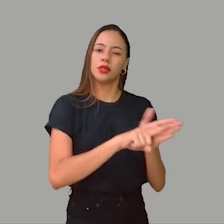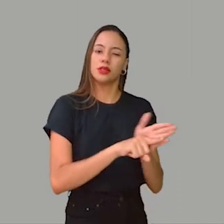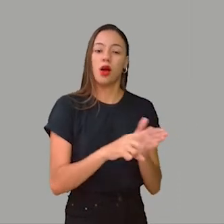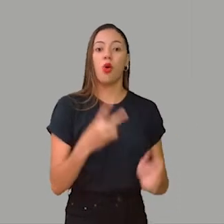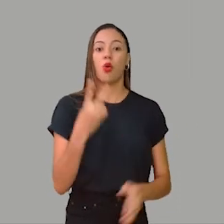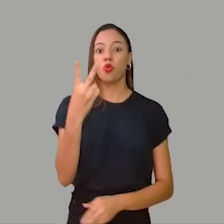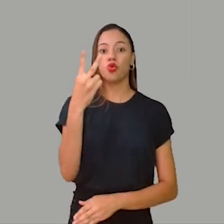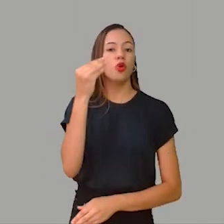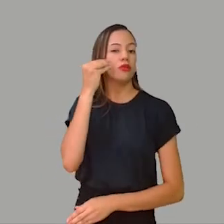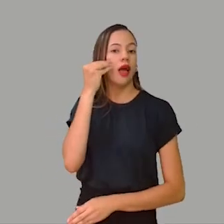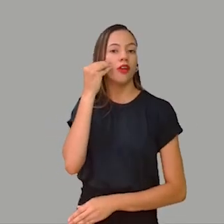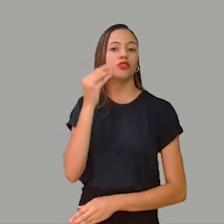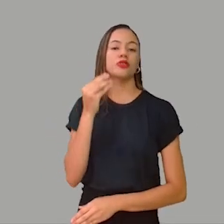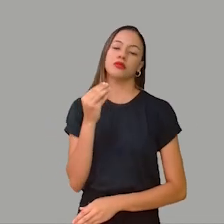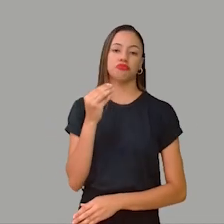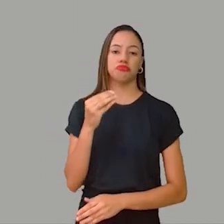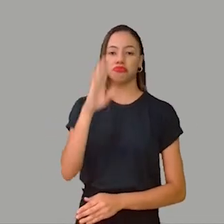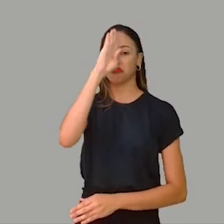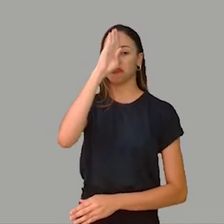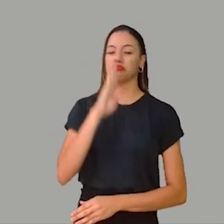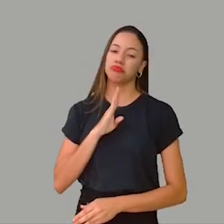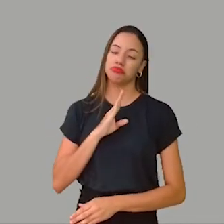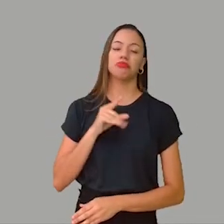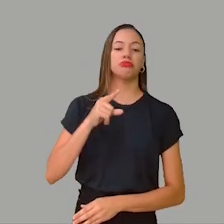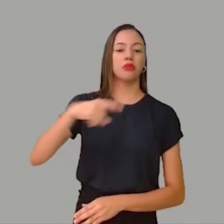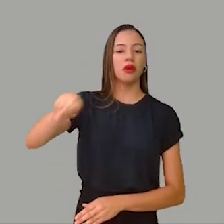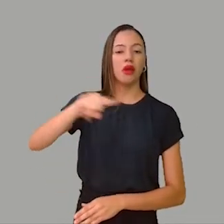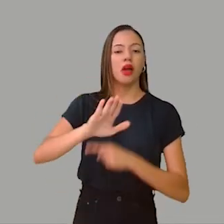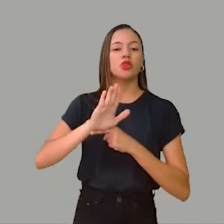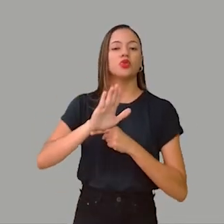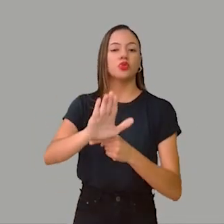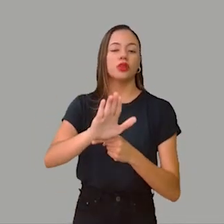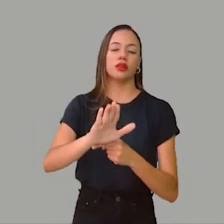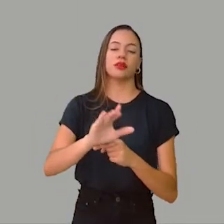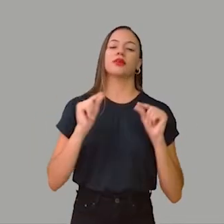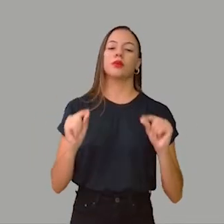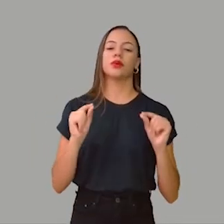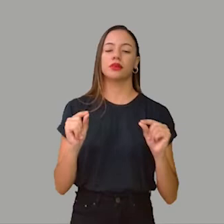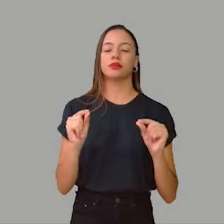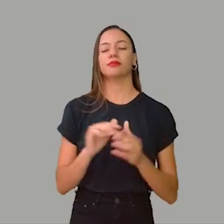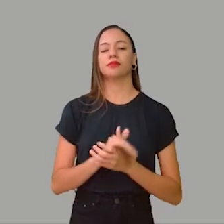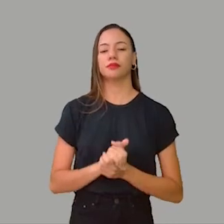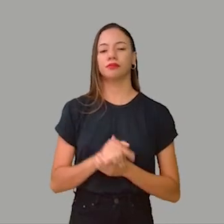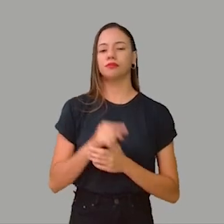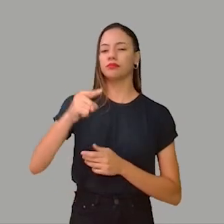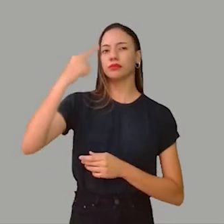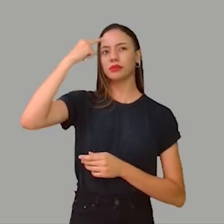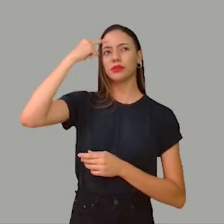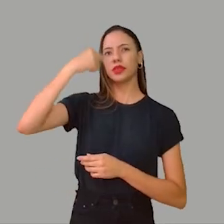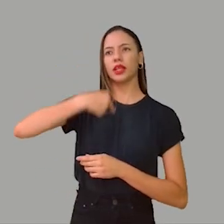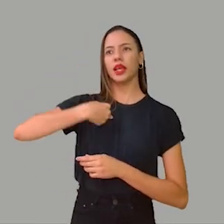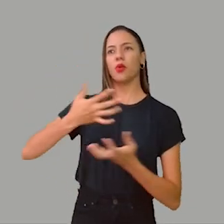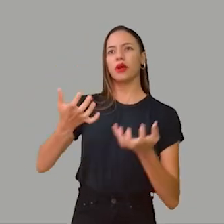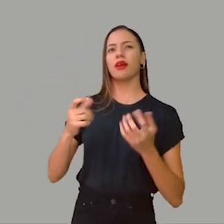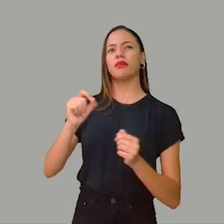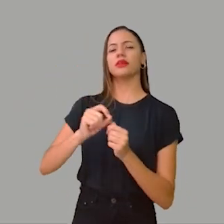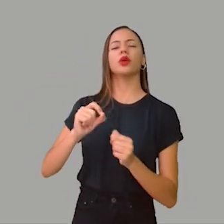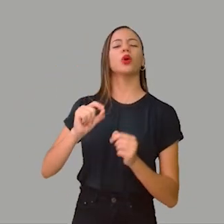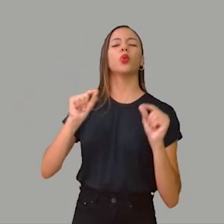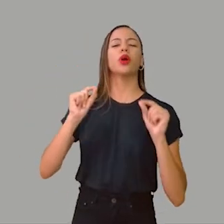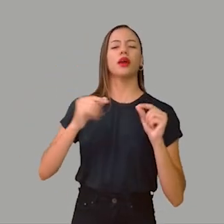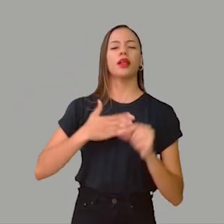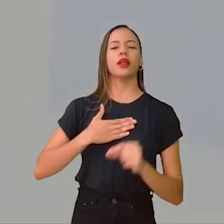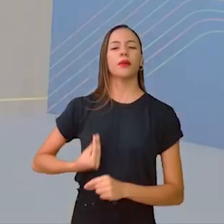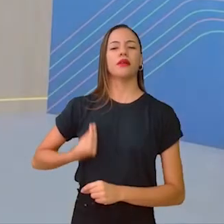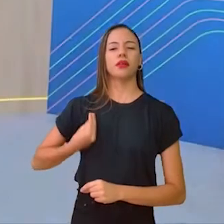são gratuitos. E aí ele pode te ajudar justamente a você pensar o que é que eu quero fazer da minha vida. Qual